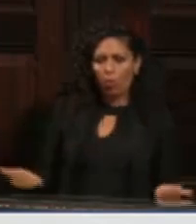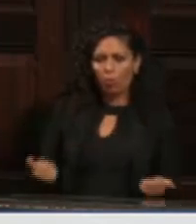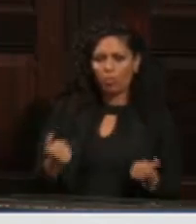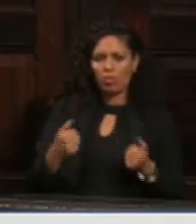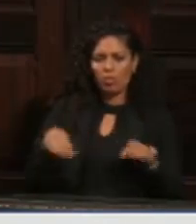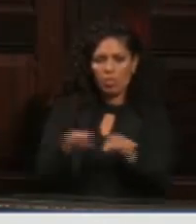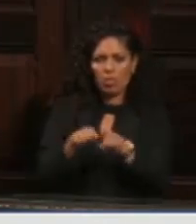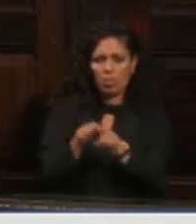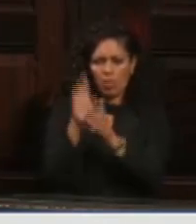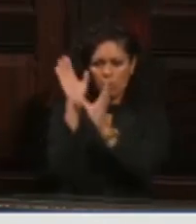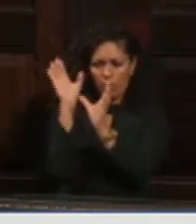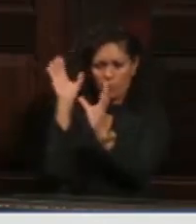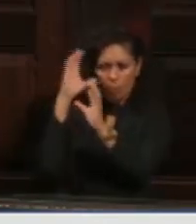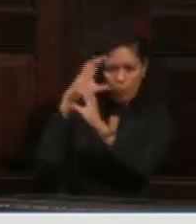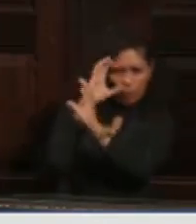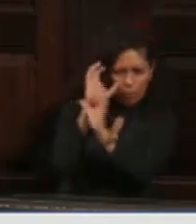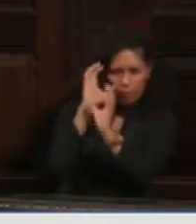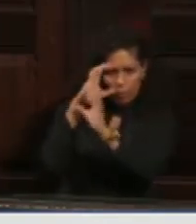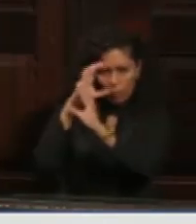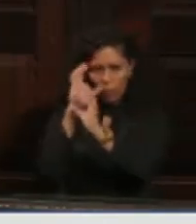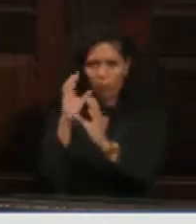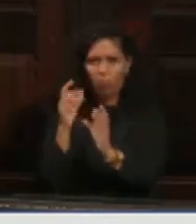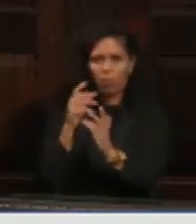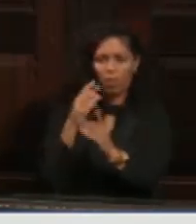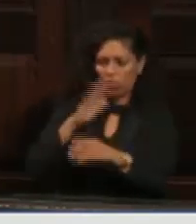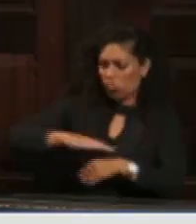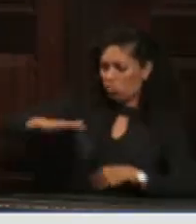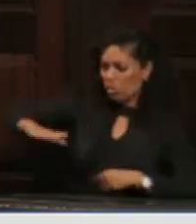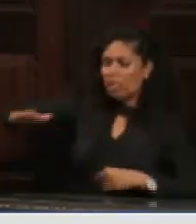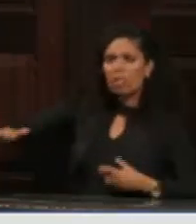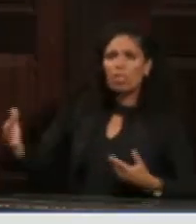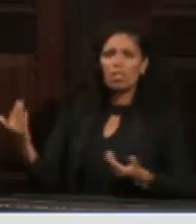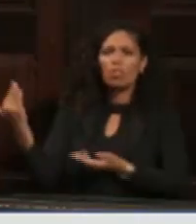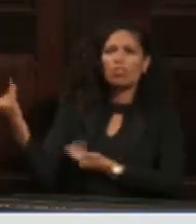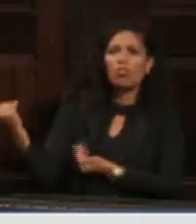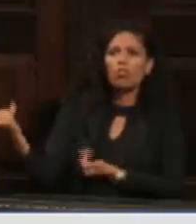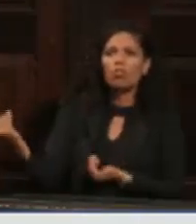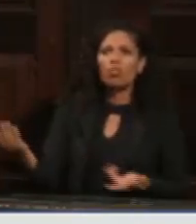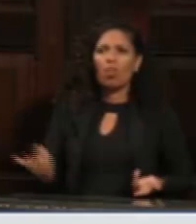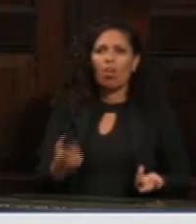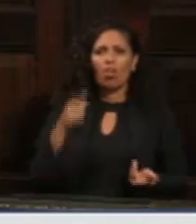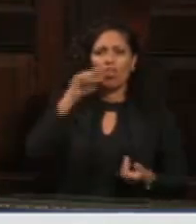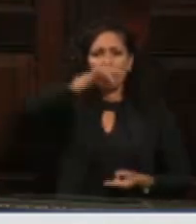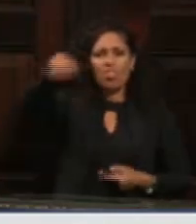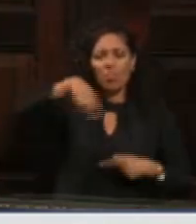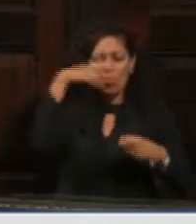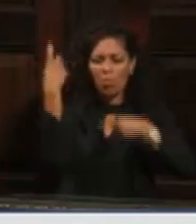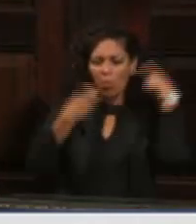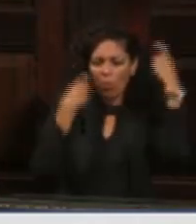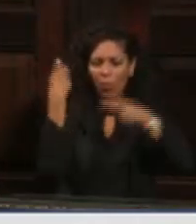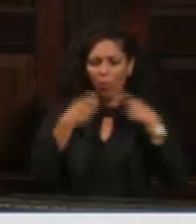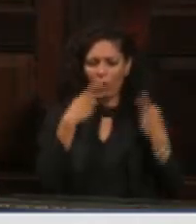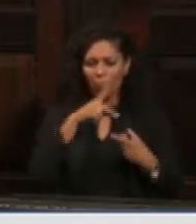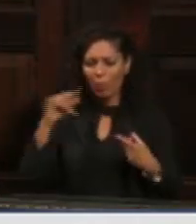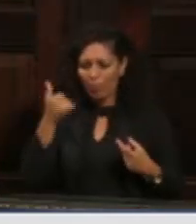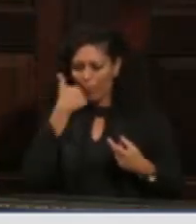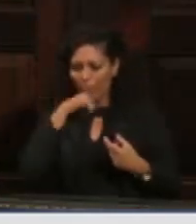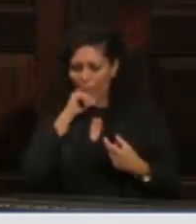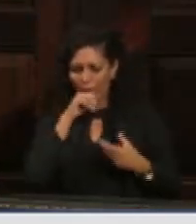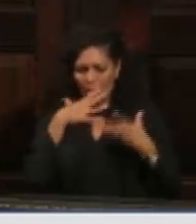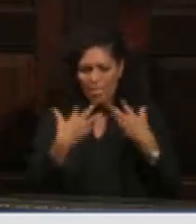fazer filmagem e receber os vídeos de crianças sem nenhuma preocupação com a autorização dos seus responsáveis, quando isso é